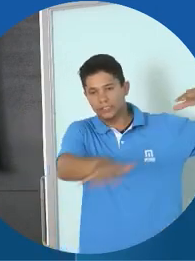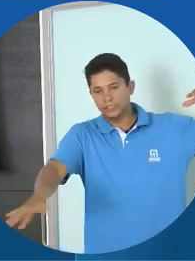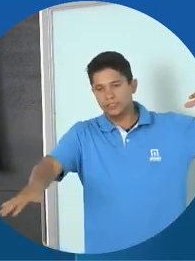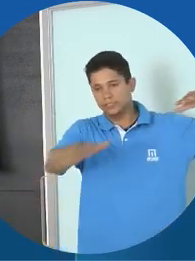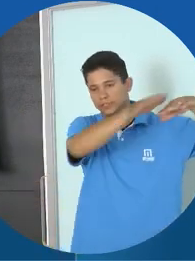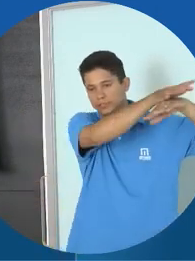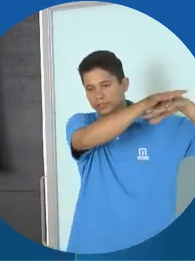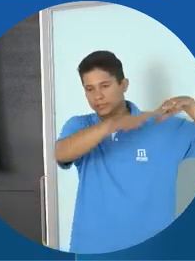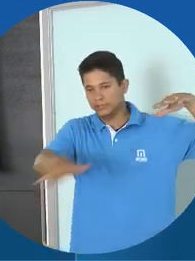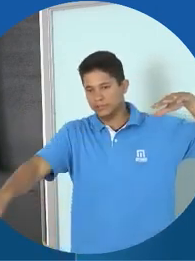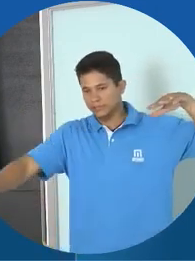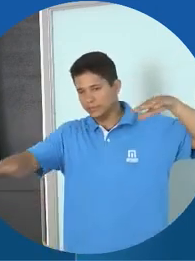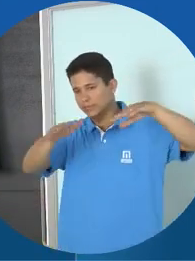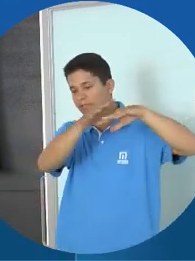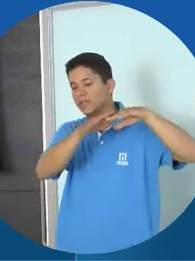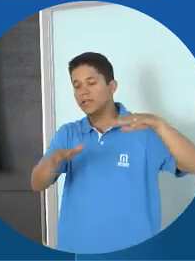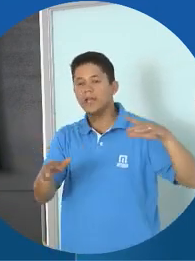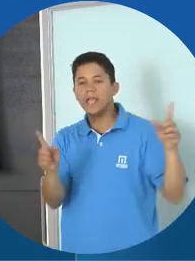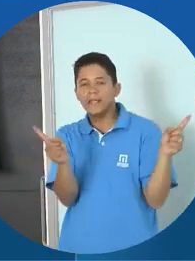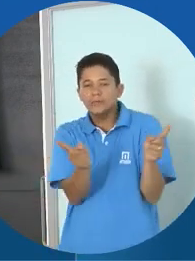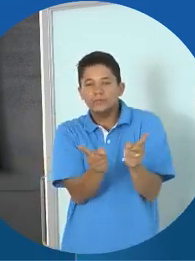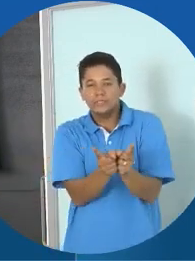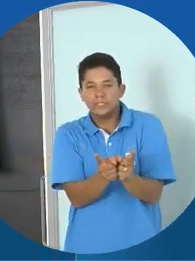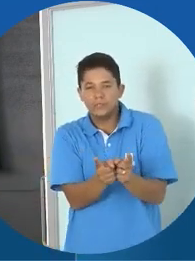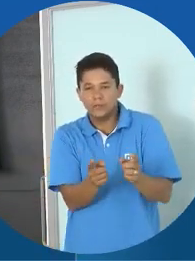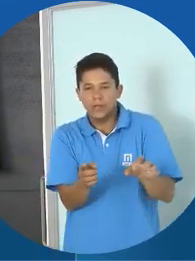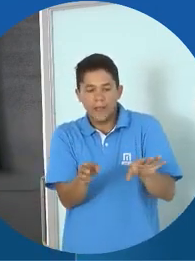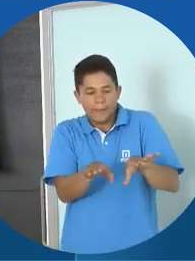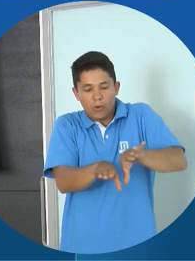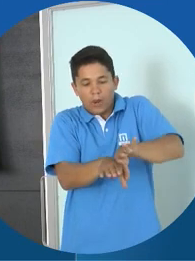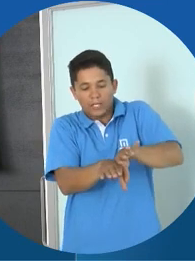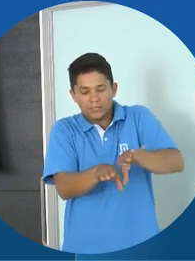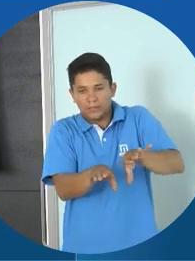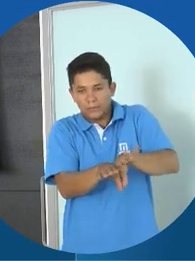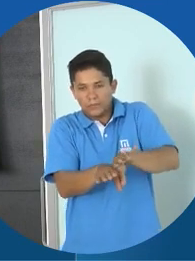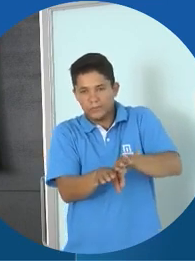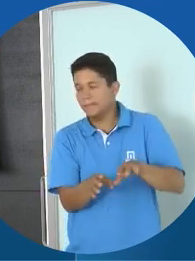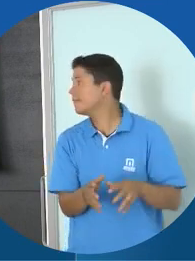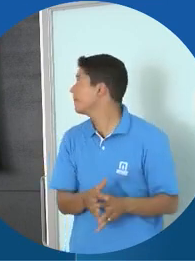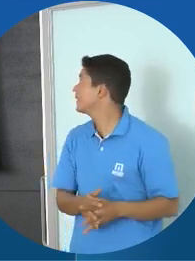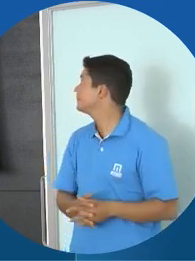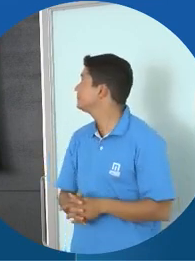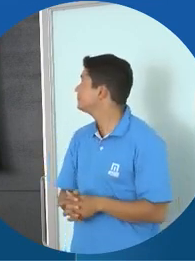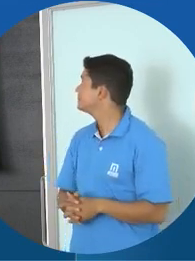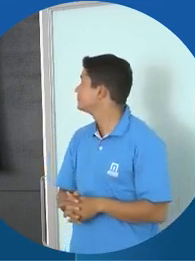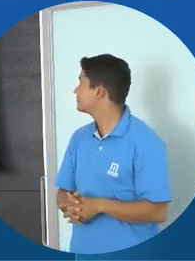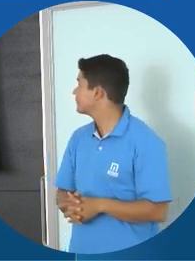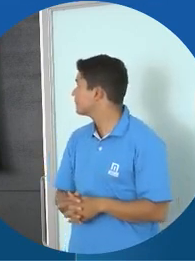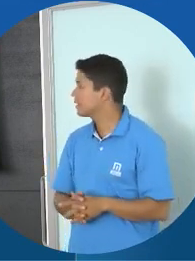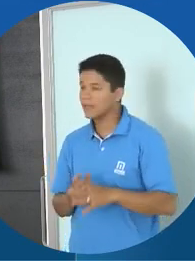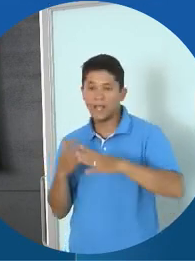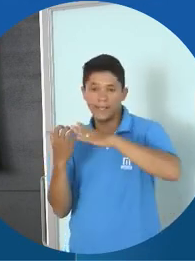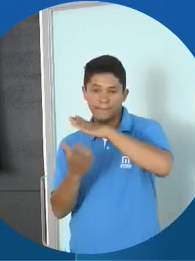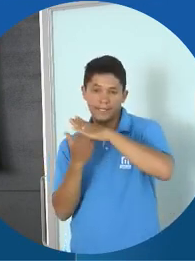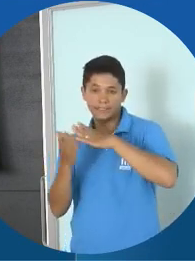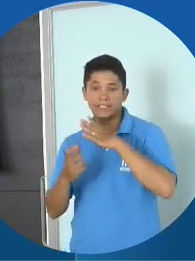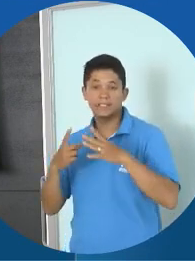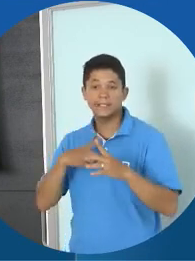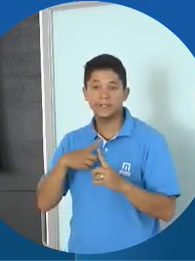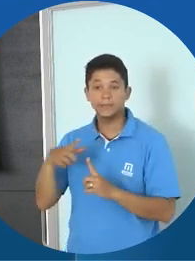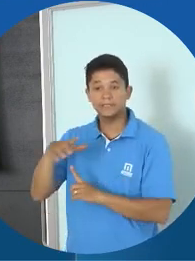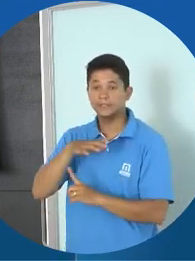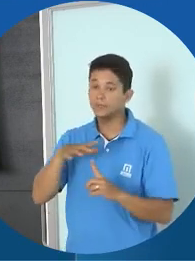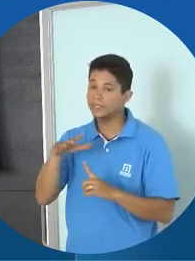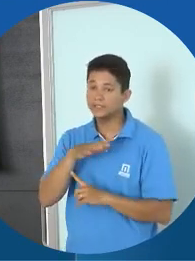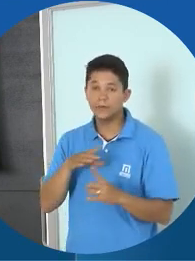reduzindo essa percolação, melhorando as condições de estabilidade quando a empresa tem uma situação que não atende